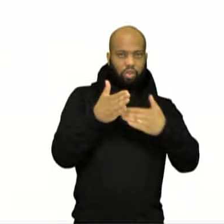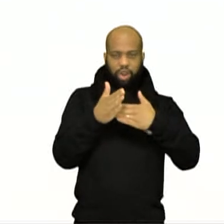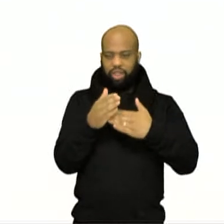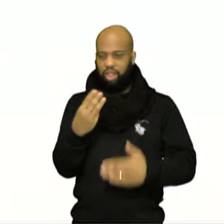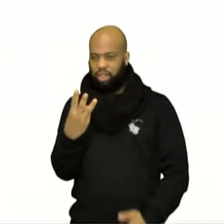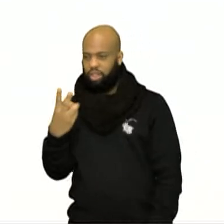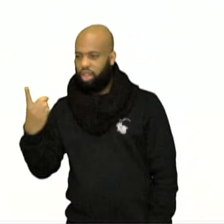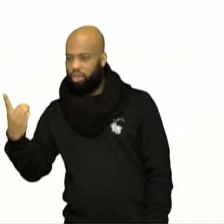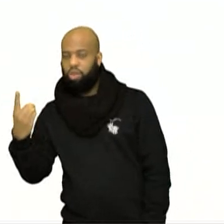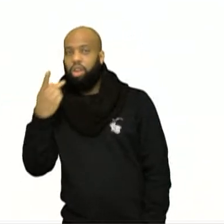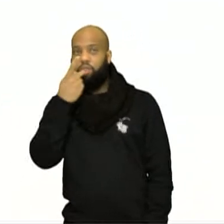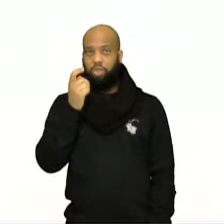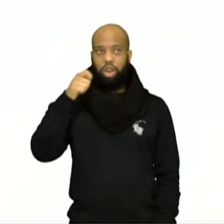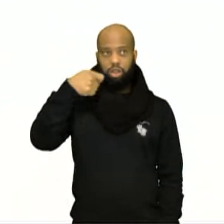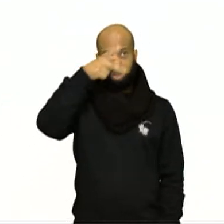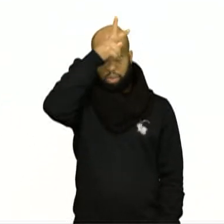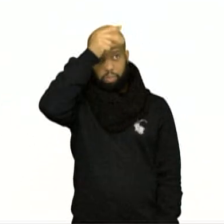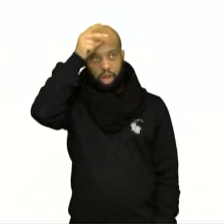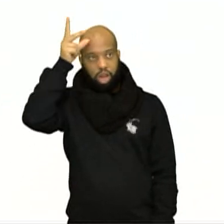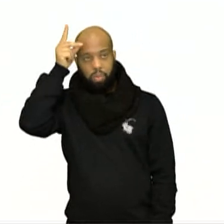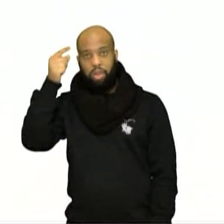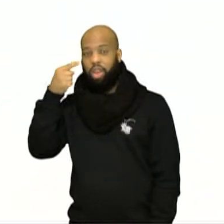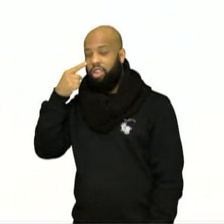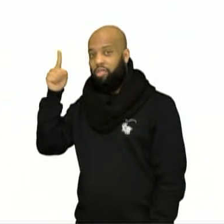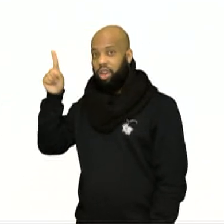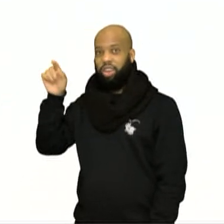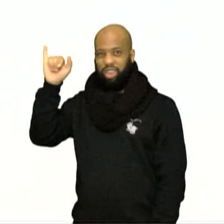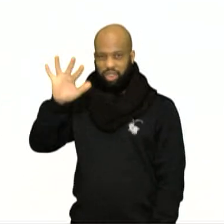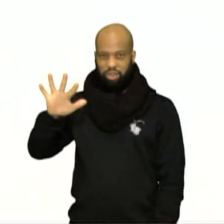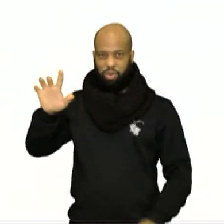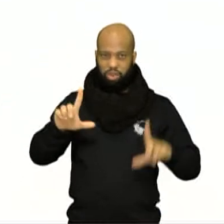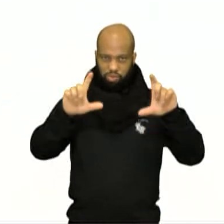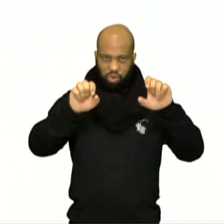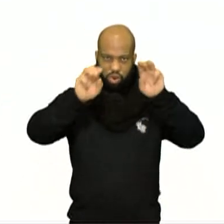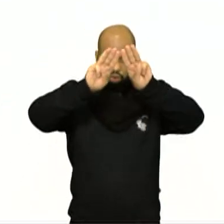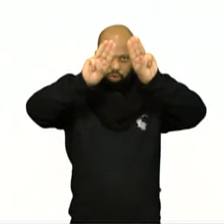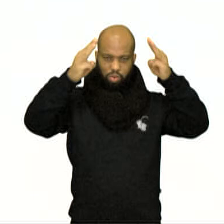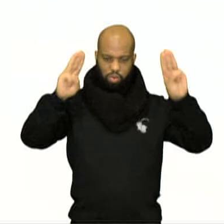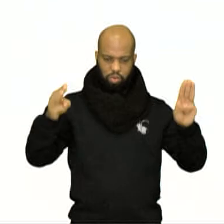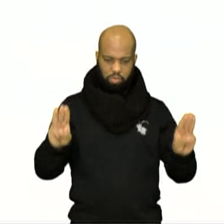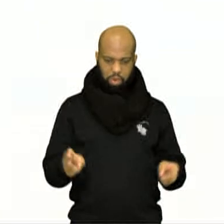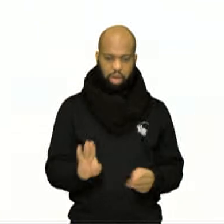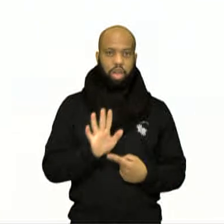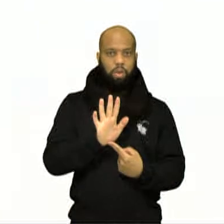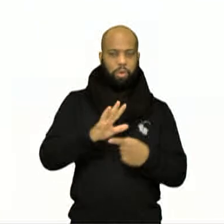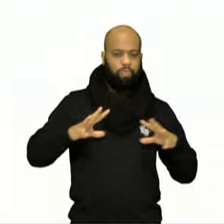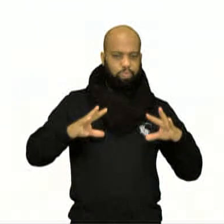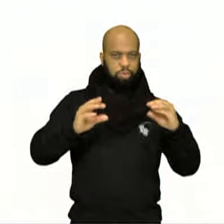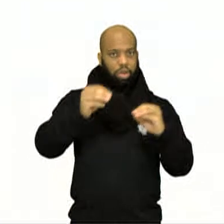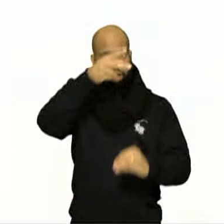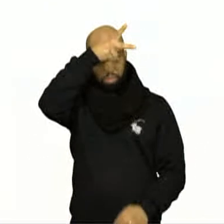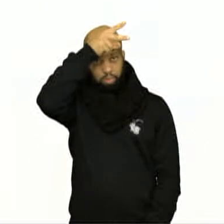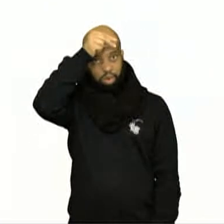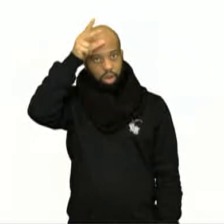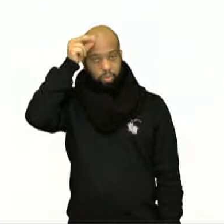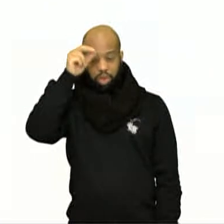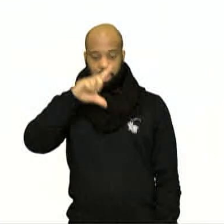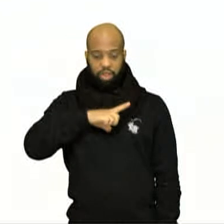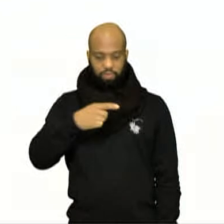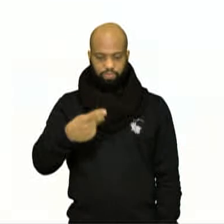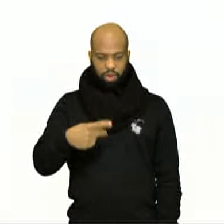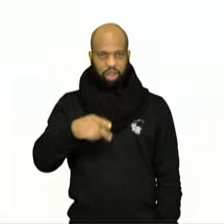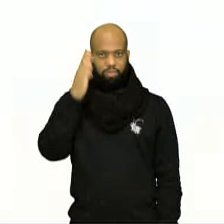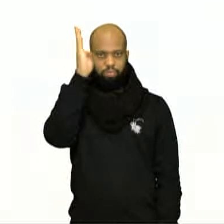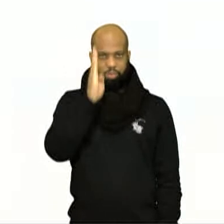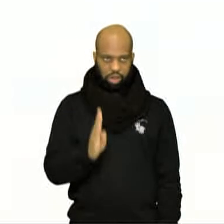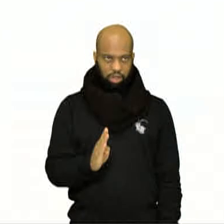imagem representando todos os municípios que constam em nosso país, né? E aqui, então, uma